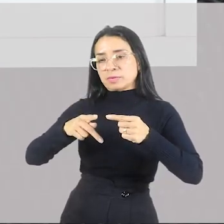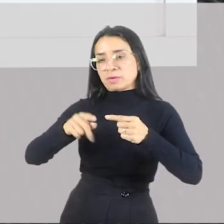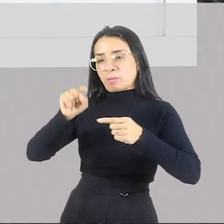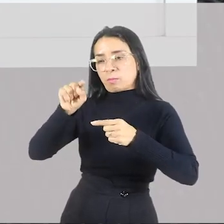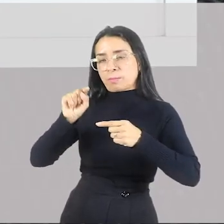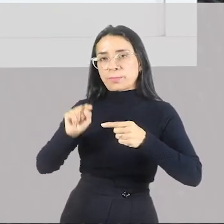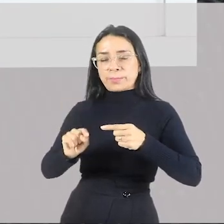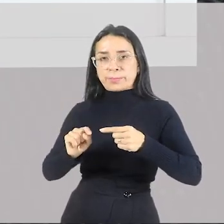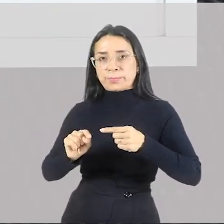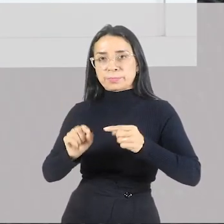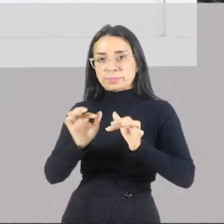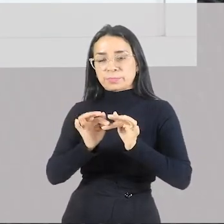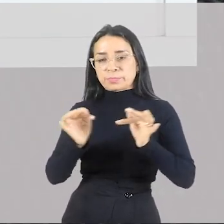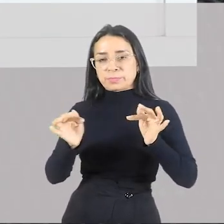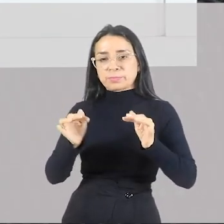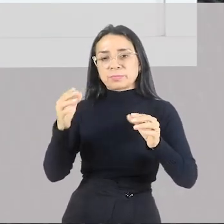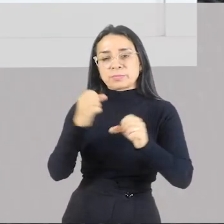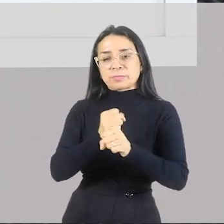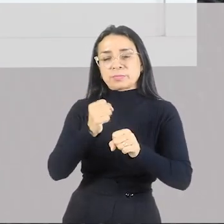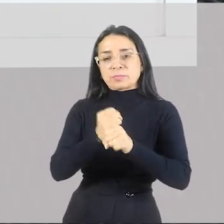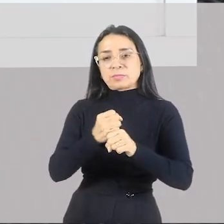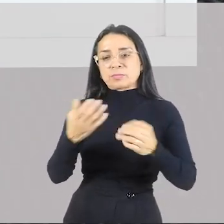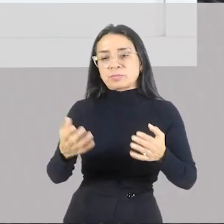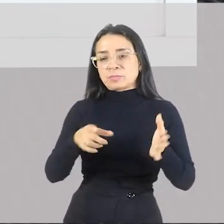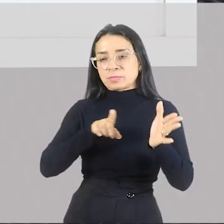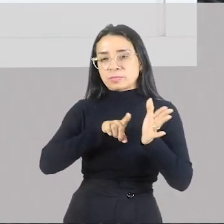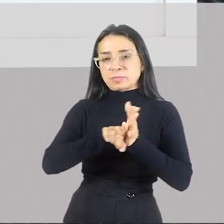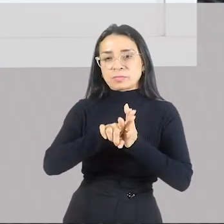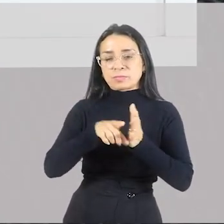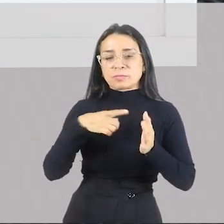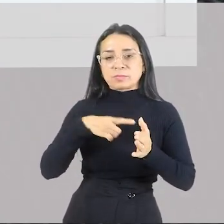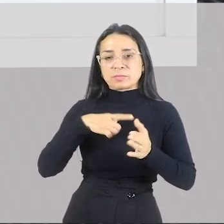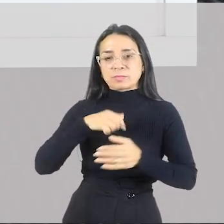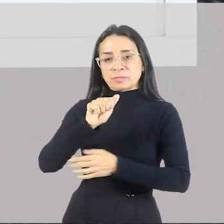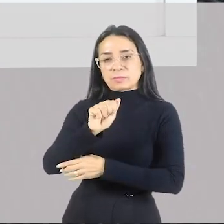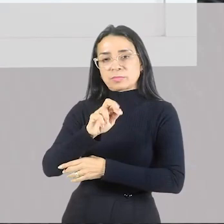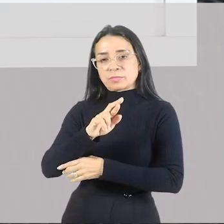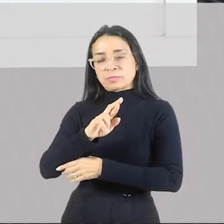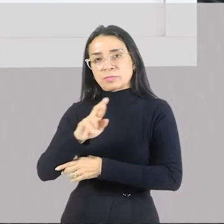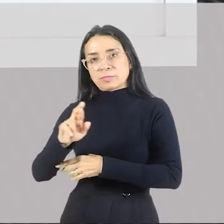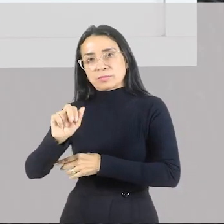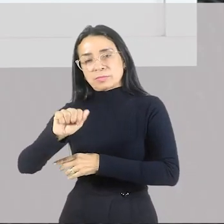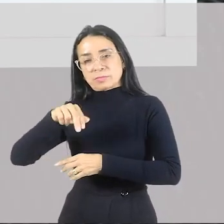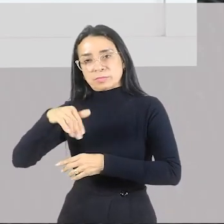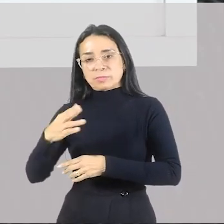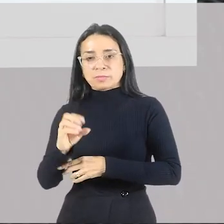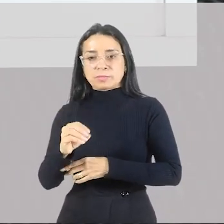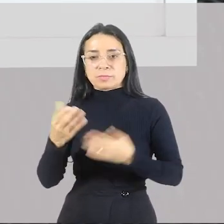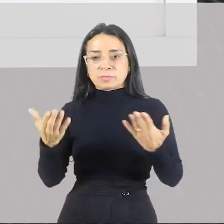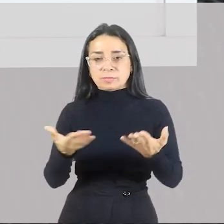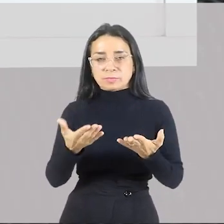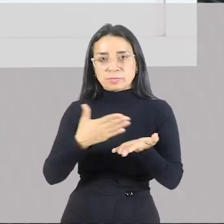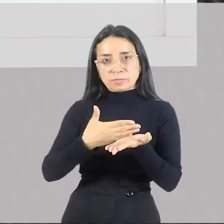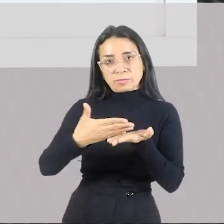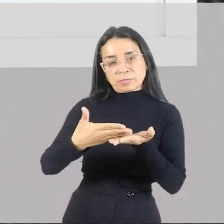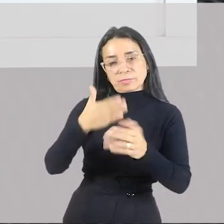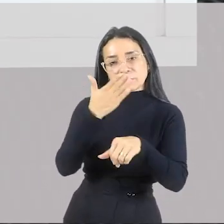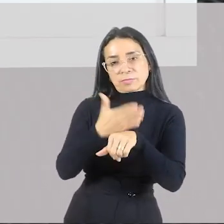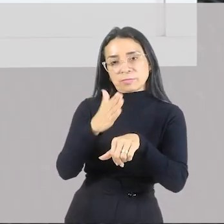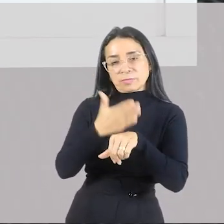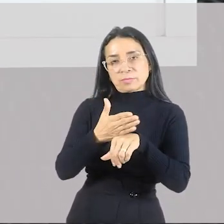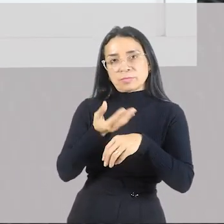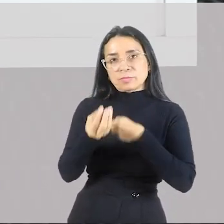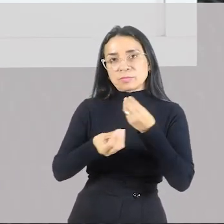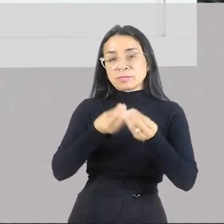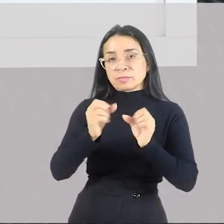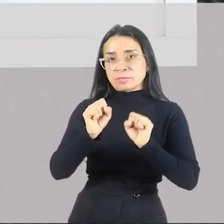para você calcular as questões envolvendo arranjo. Beleza, galera? Agora vamos partir para a prática, vamos ver como é que